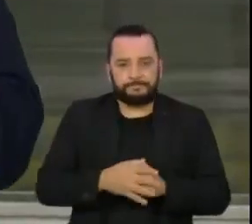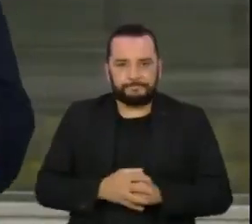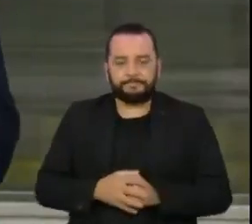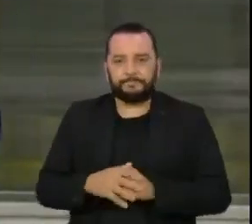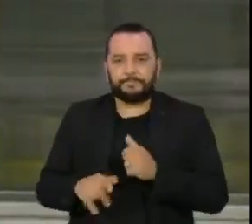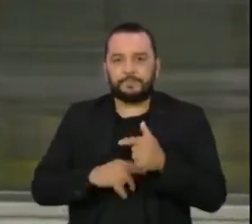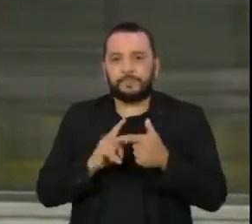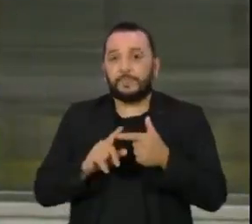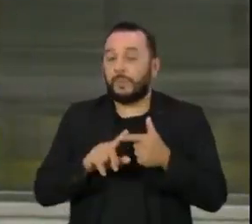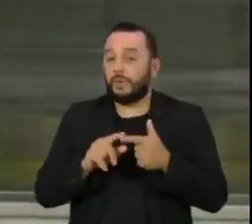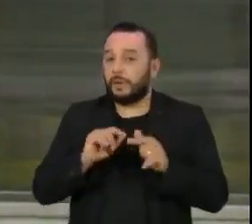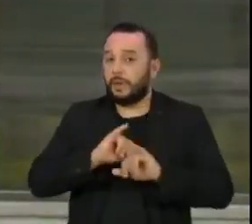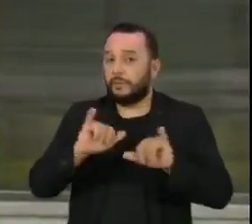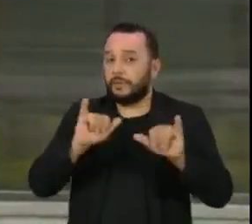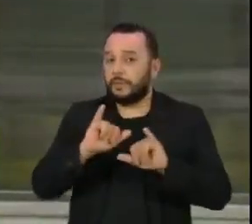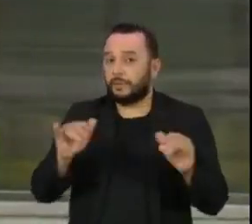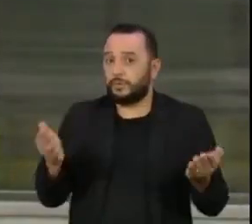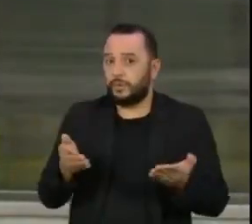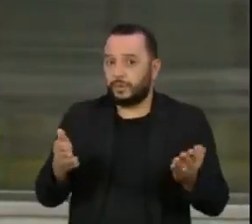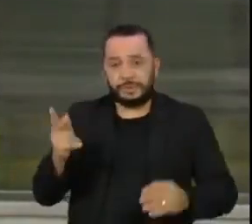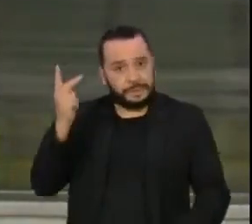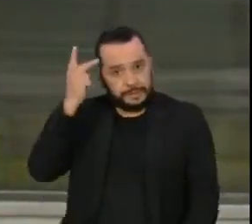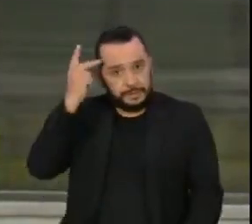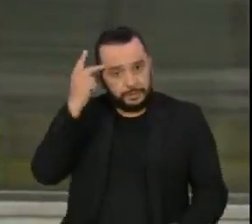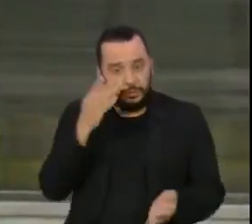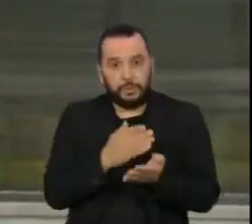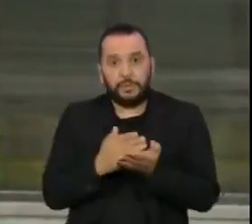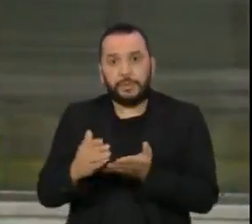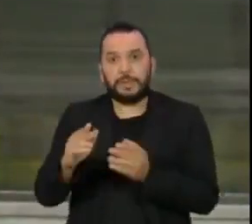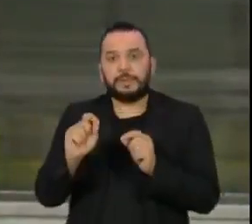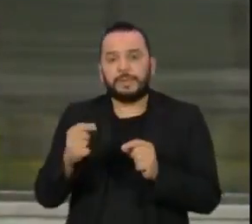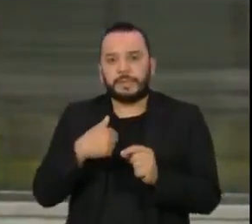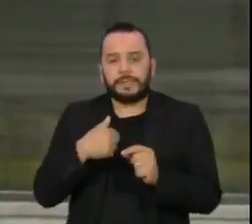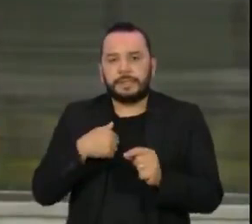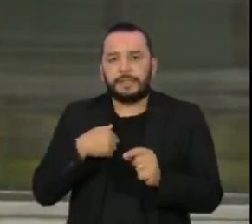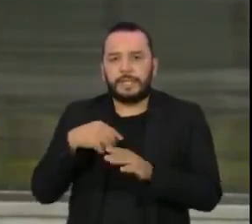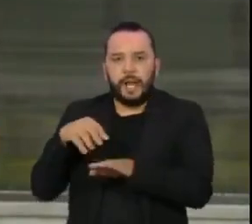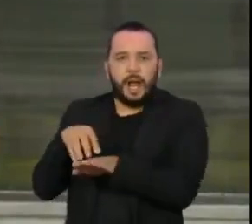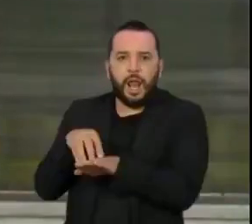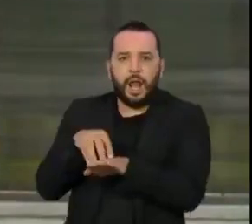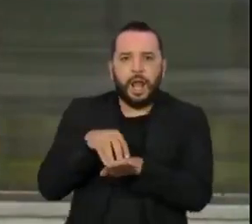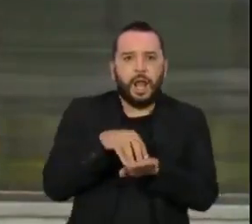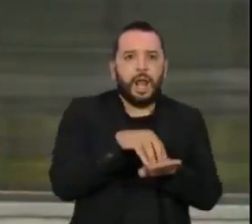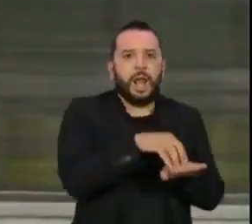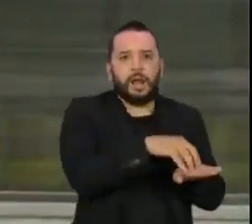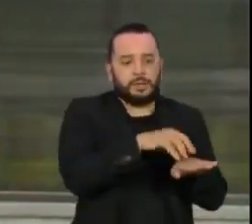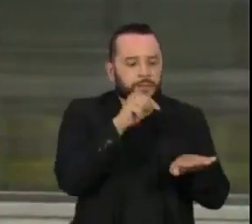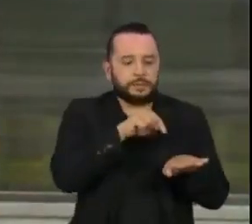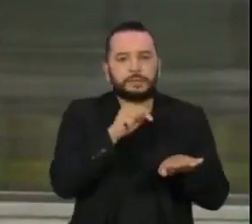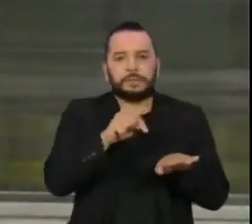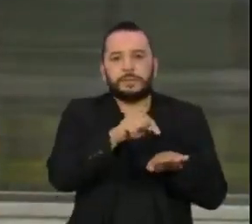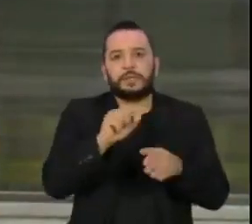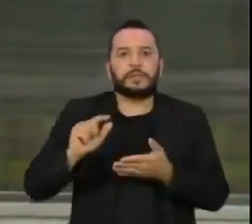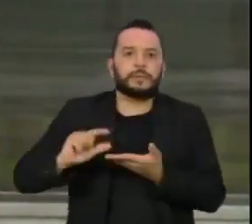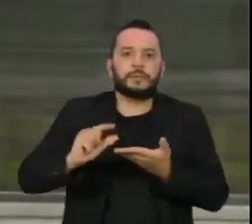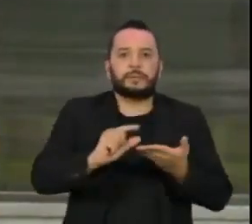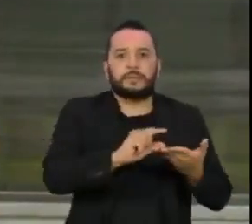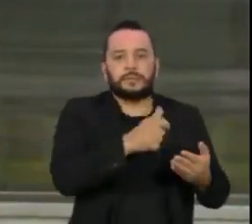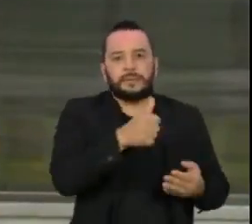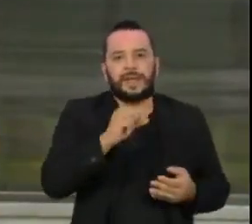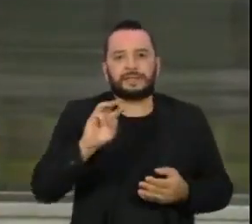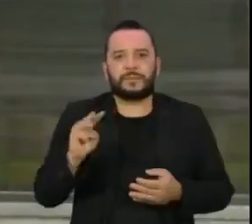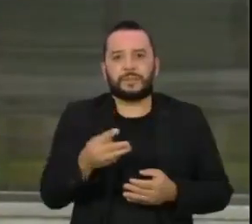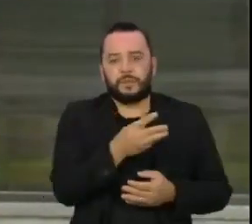Segundo informação de hoje, São Paulo inicia a entrega de um novo lote de mais 10 milhões de doses da